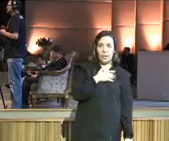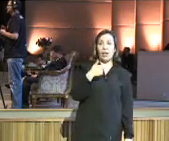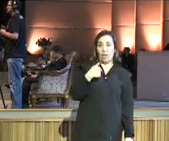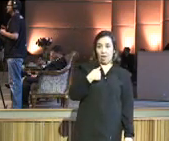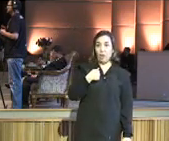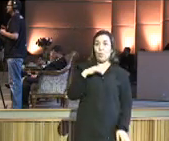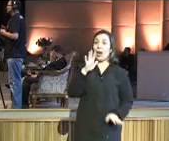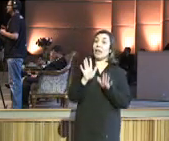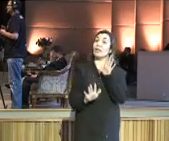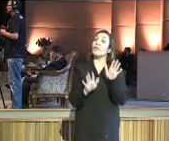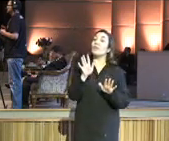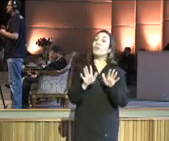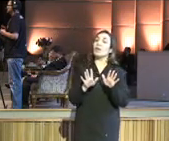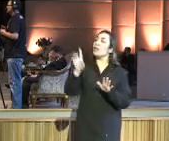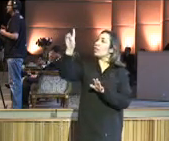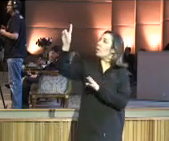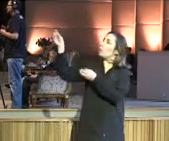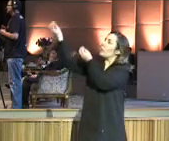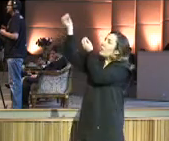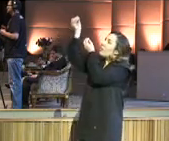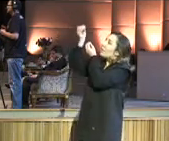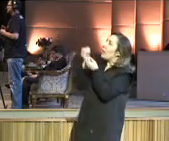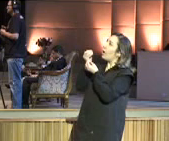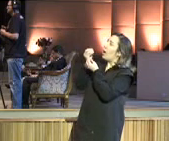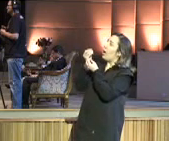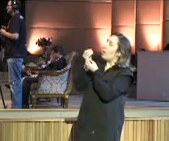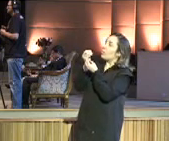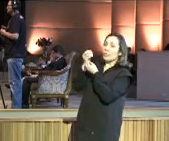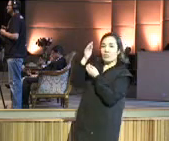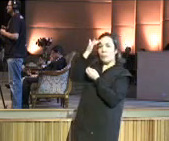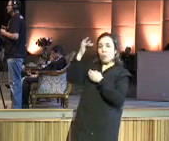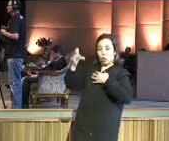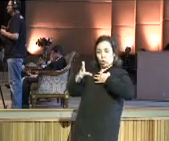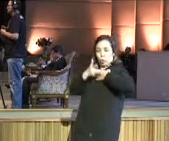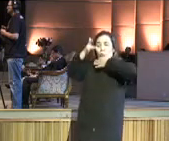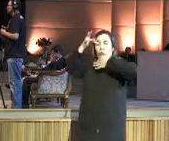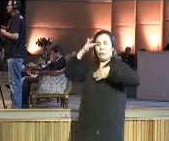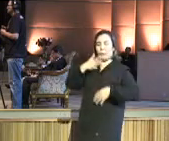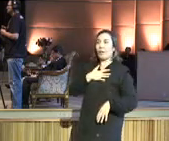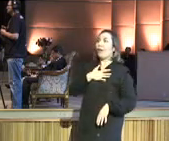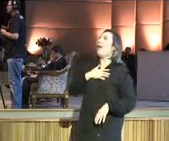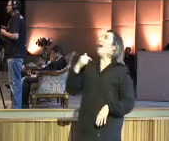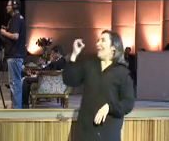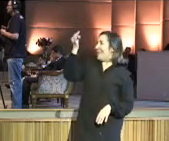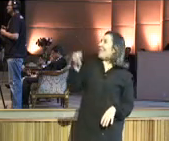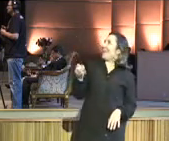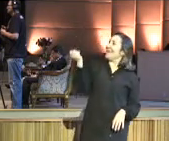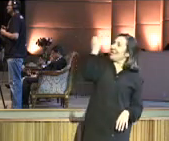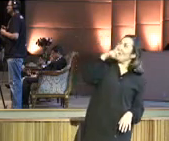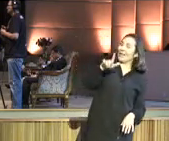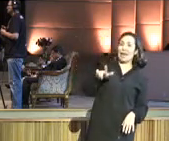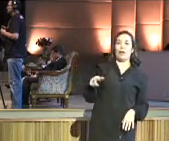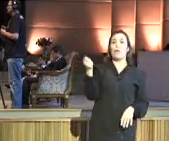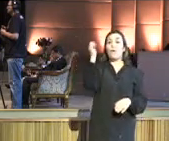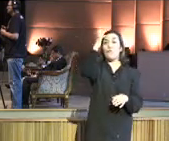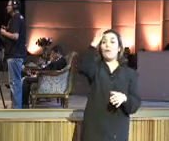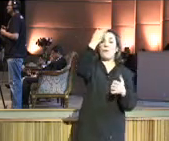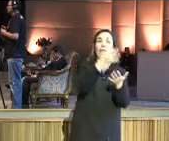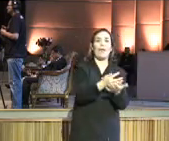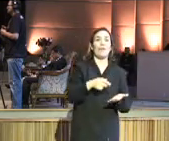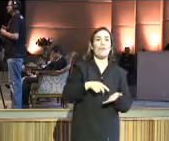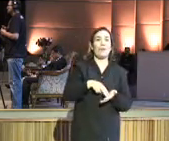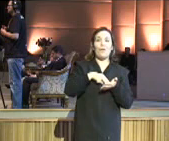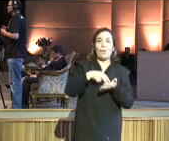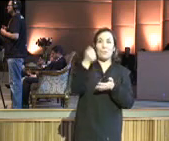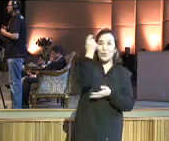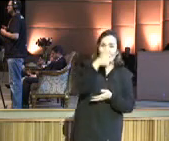pequenos símbolos da graça de Deus, que Deus vai deixando no nosso caminho. É interessante que quando